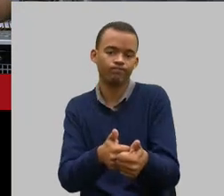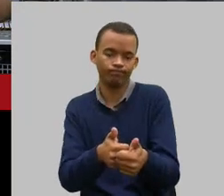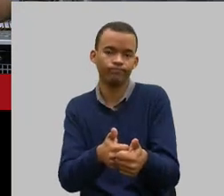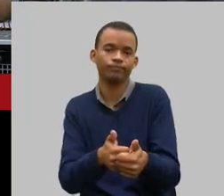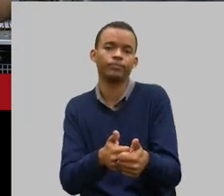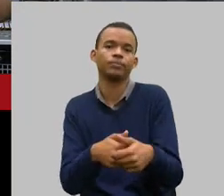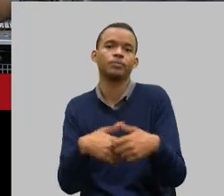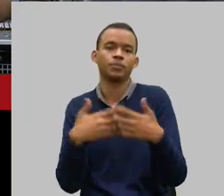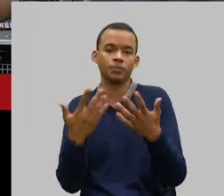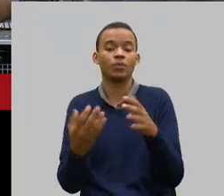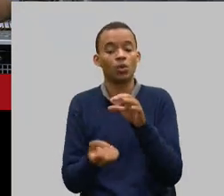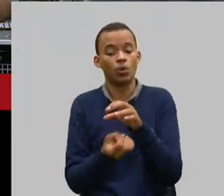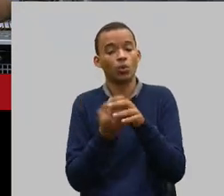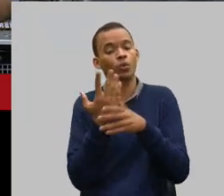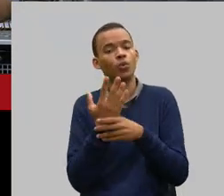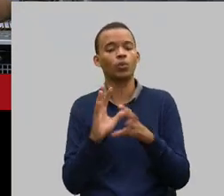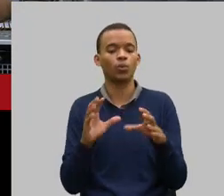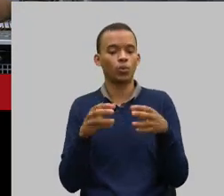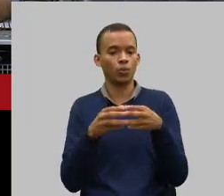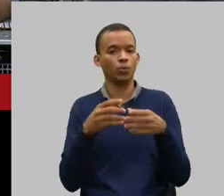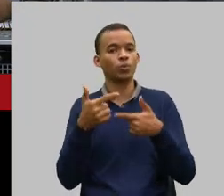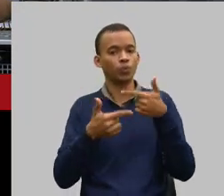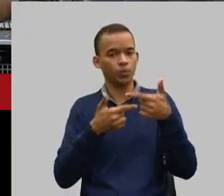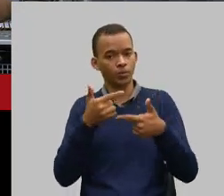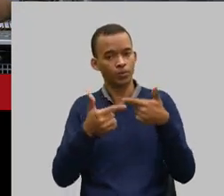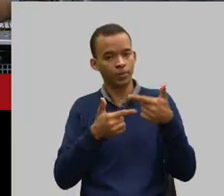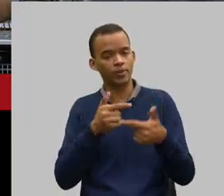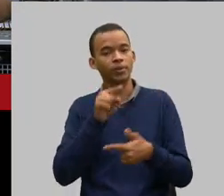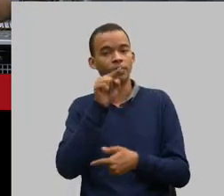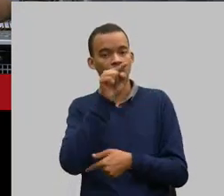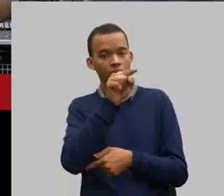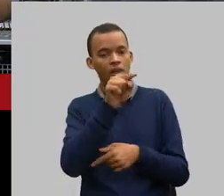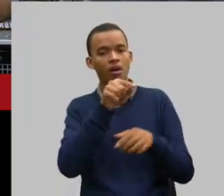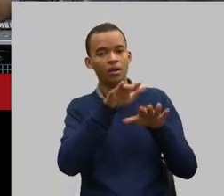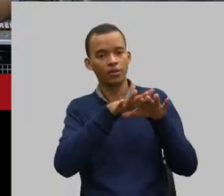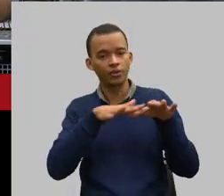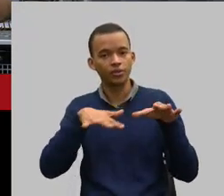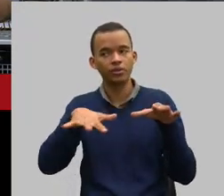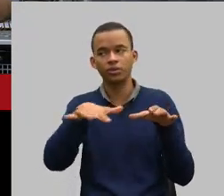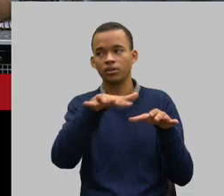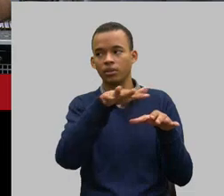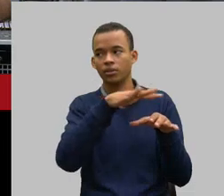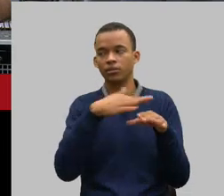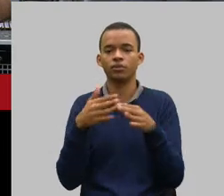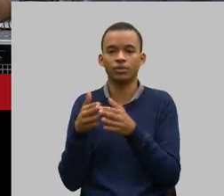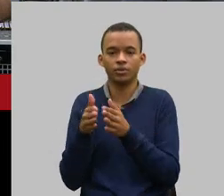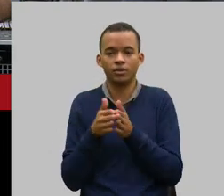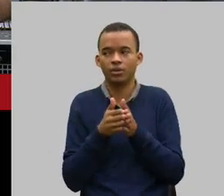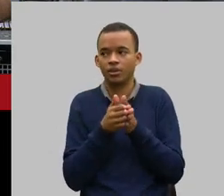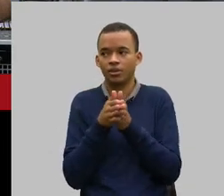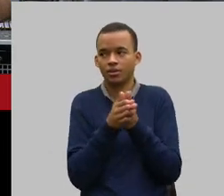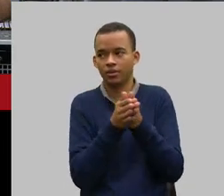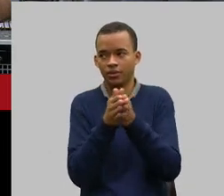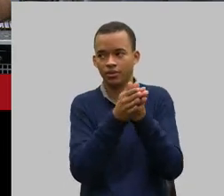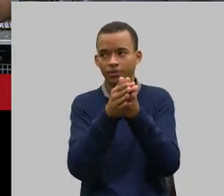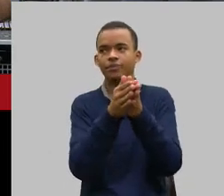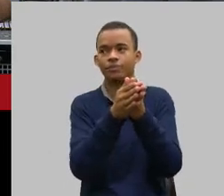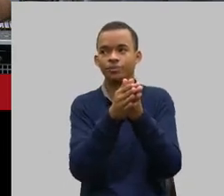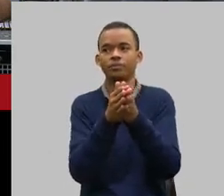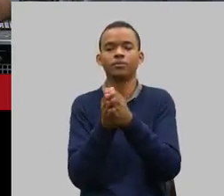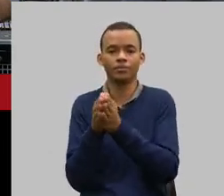foi criado um grupo de trabalho do Vale do para o Vale do lítio e é incrível como é que a gente